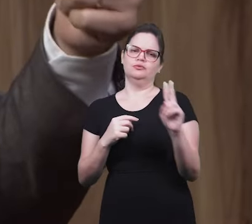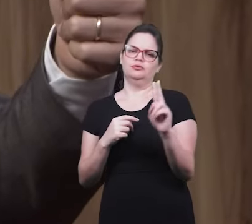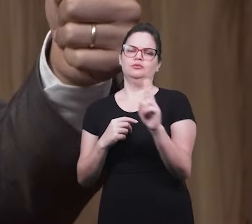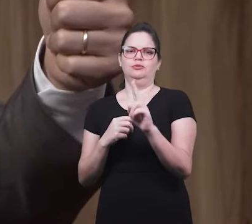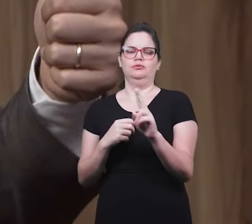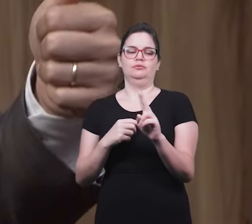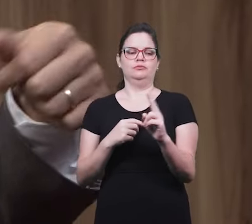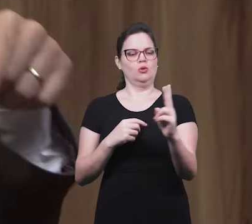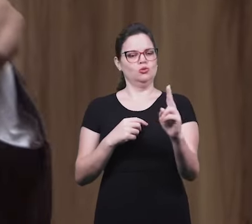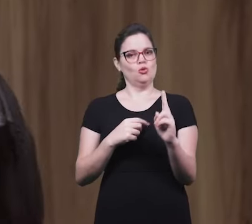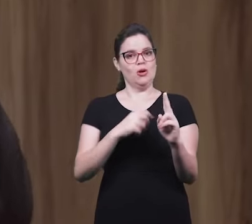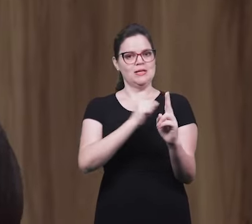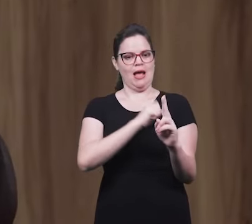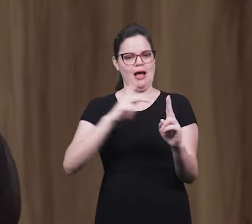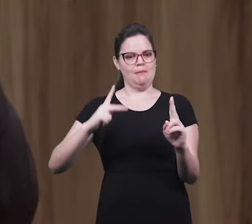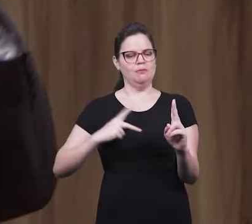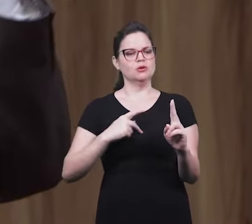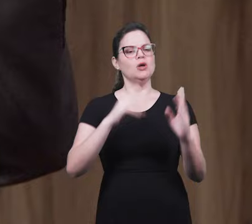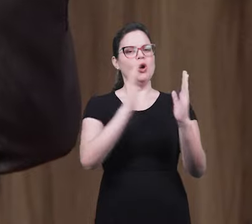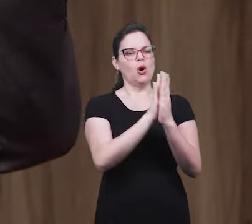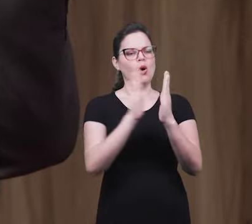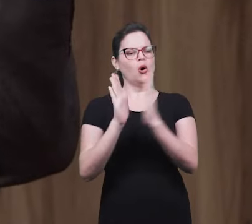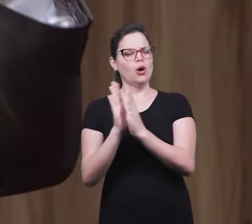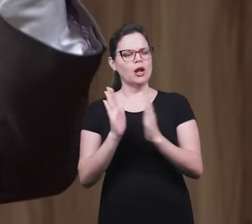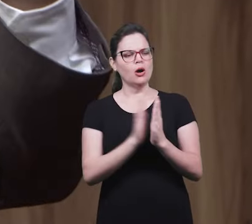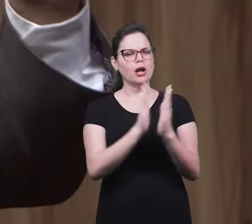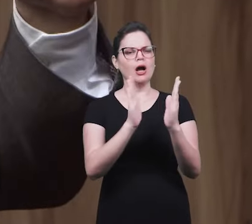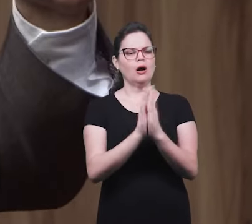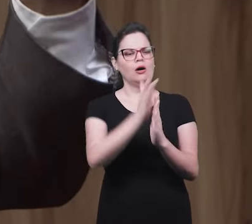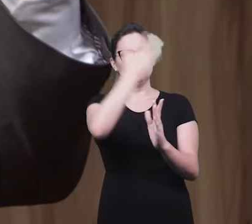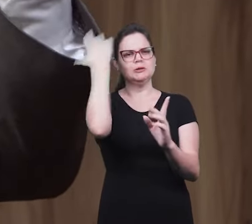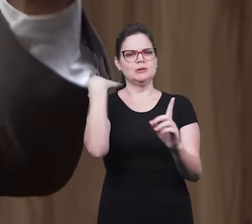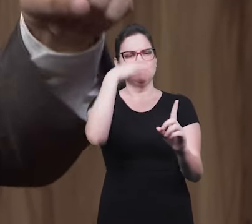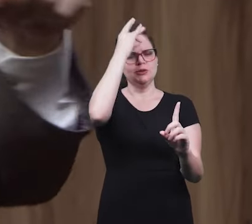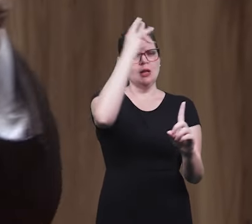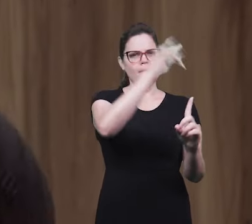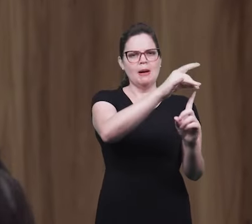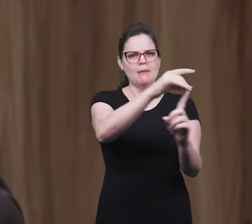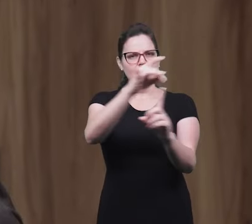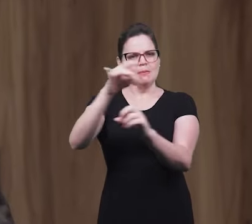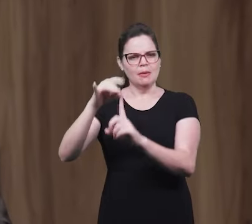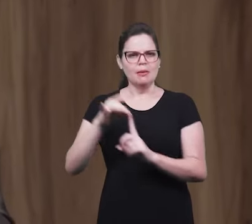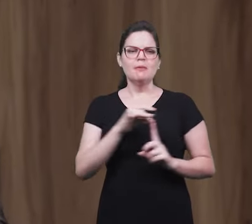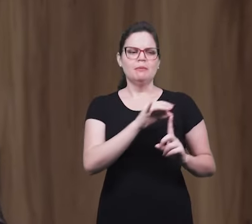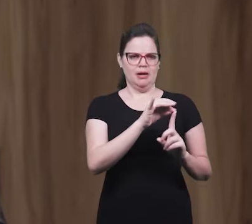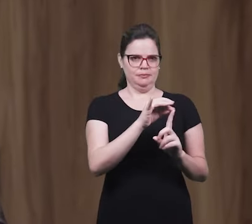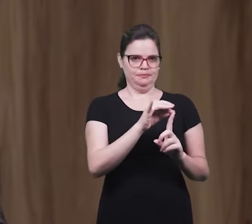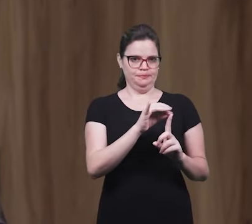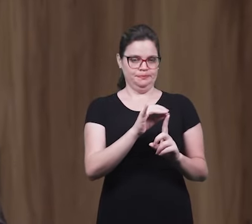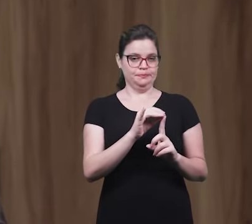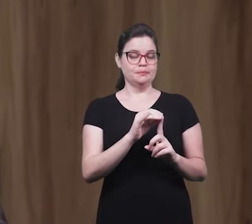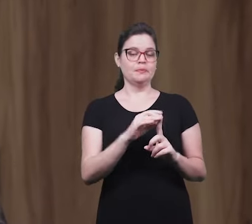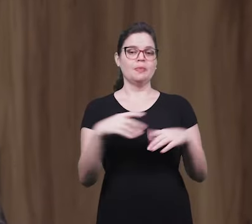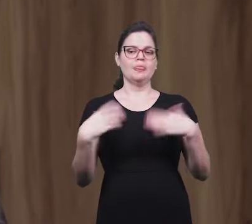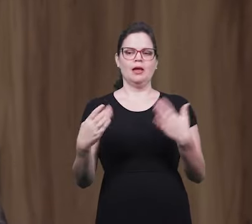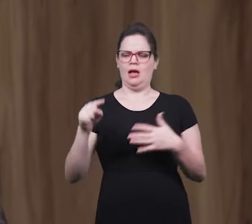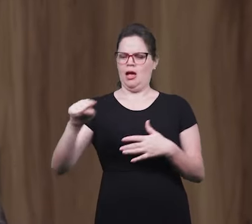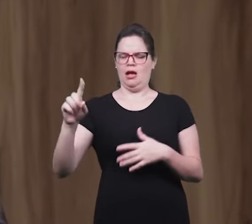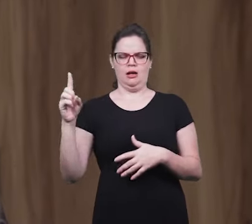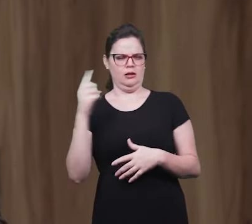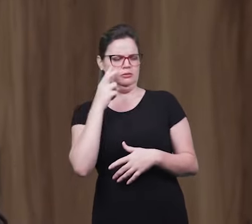Simão, mágico, observou Pedro e João orando e as pessoas sendo batizadas pelo Espírito Santo, com o Espírito